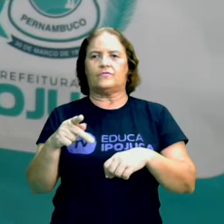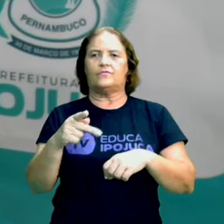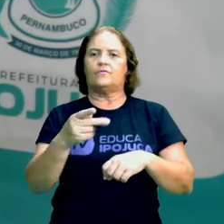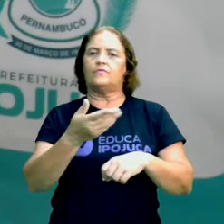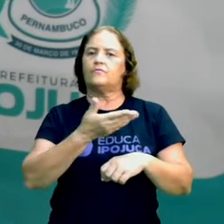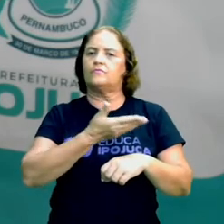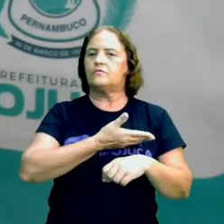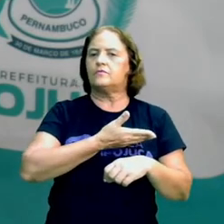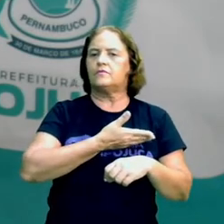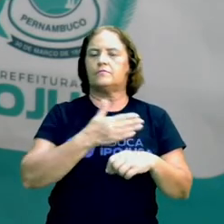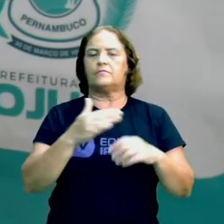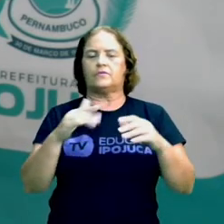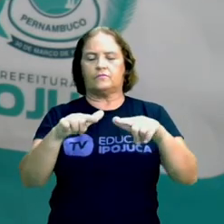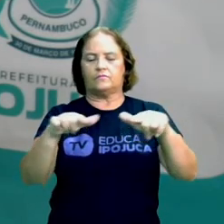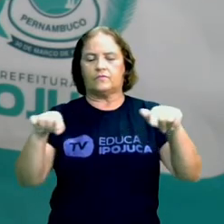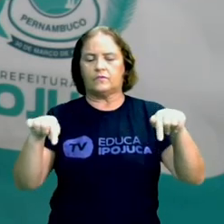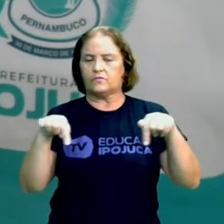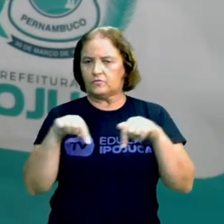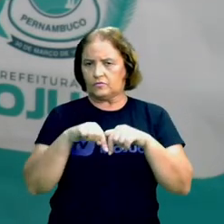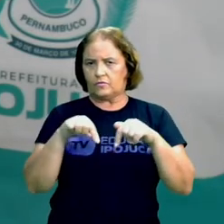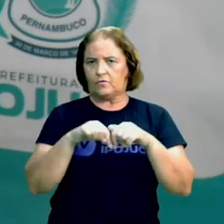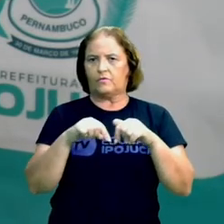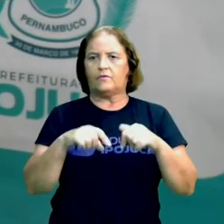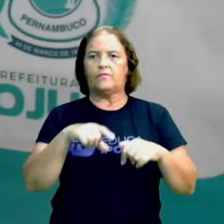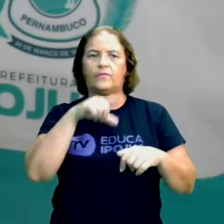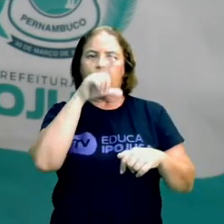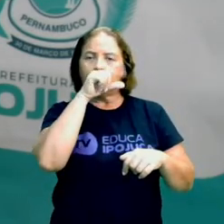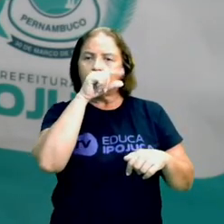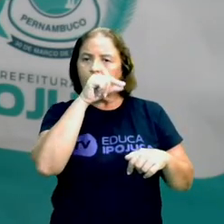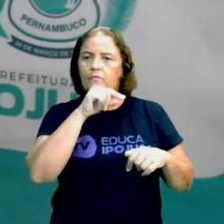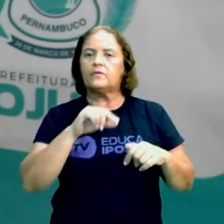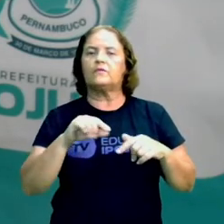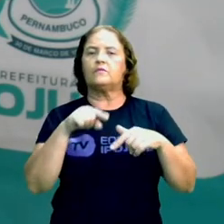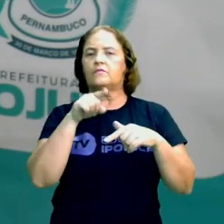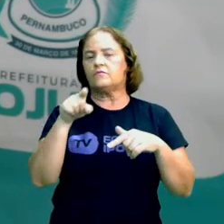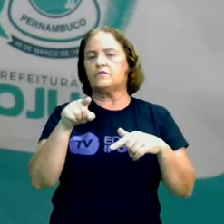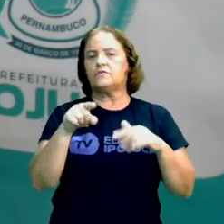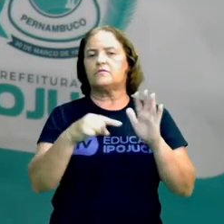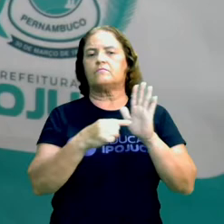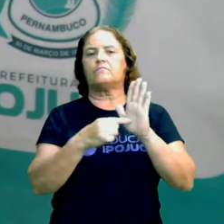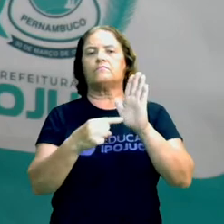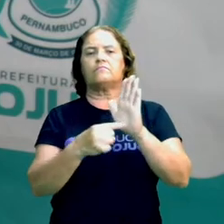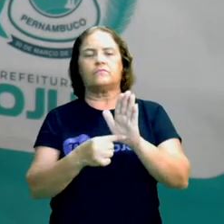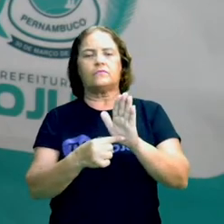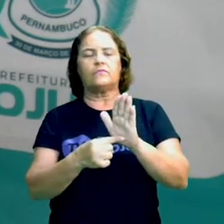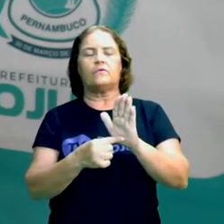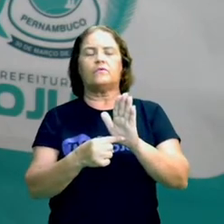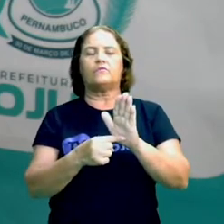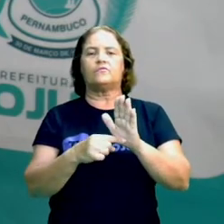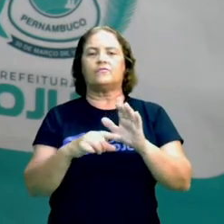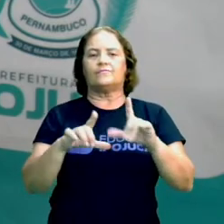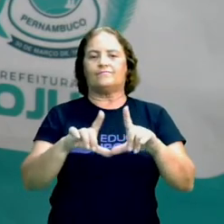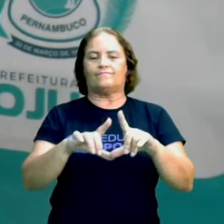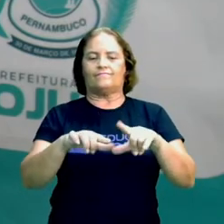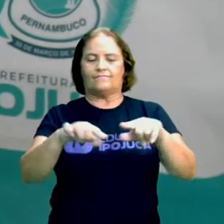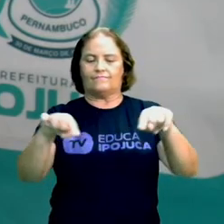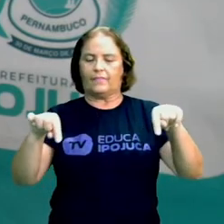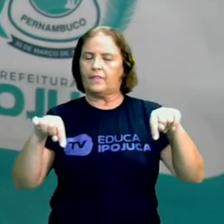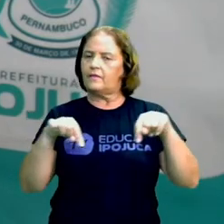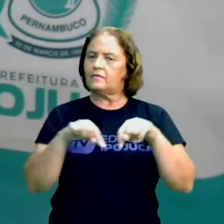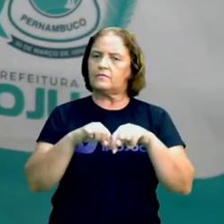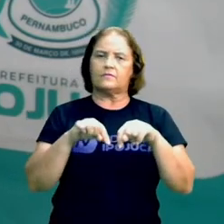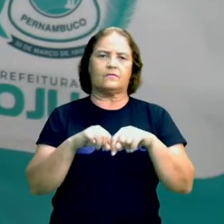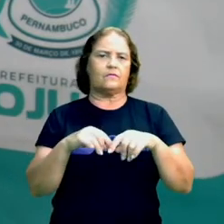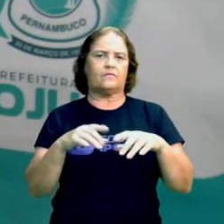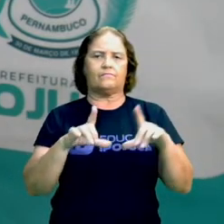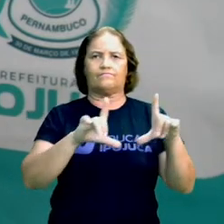Twitter e etc. E aí pode fazer também a apresentação em sala, em PowerPoint ou cartazes ou etc.